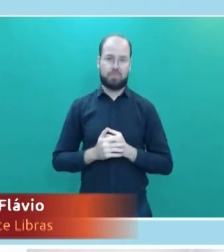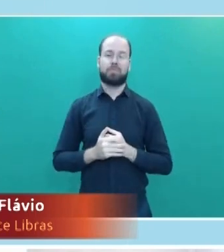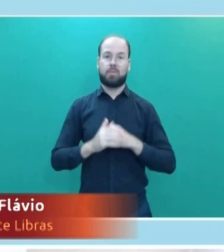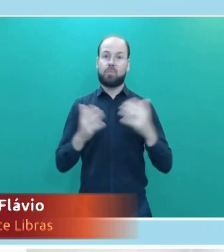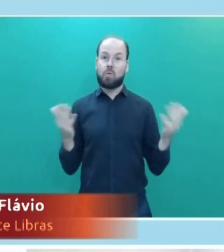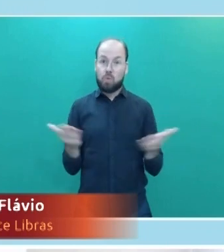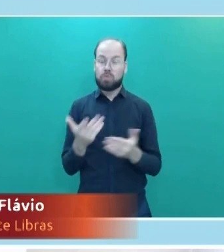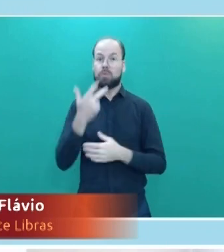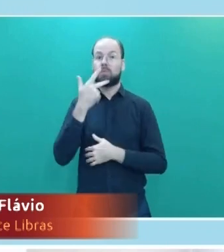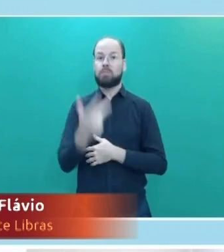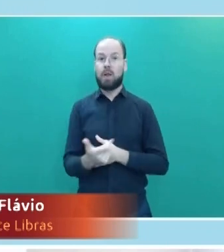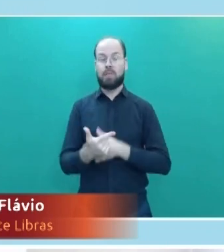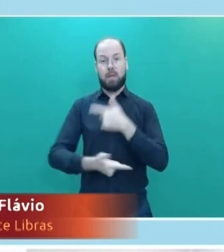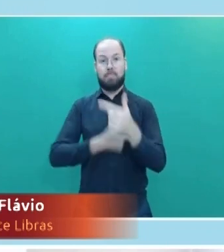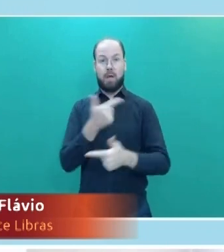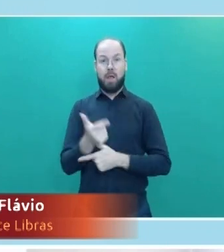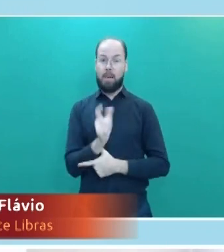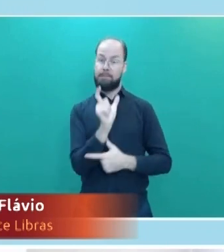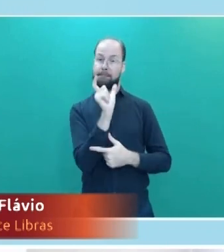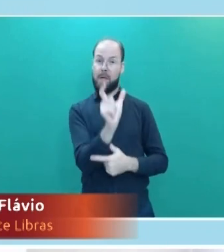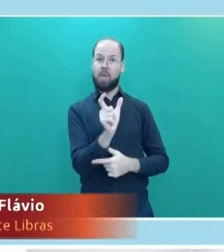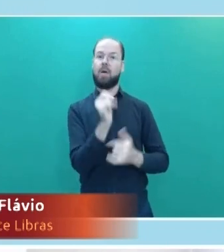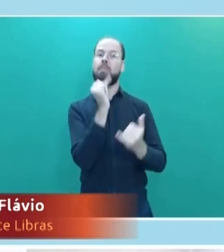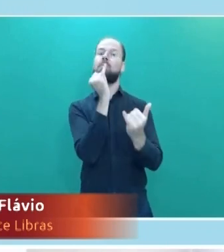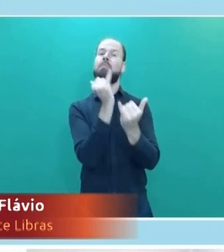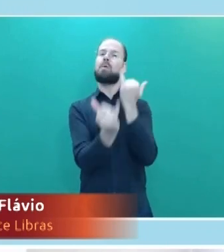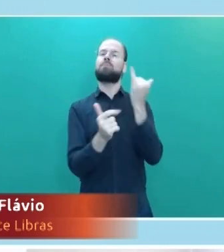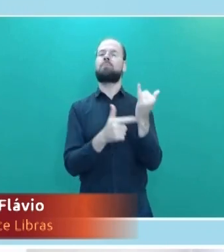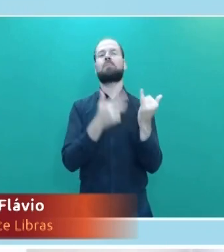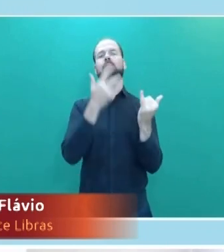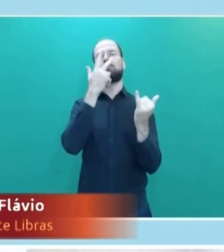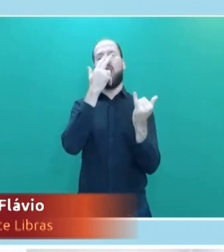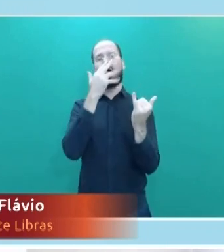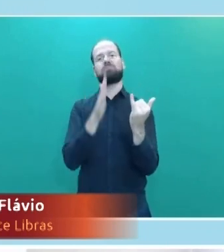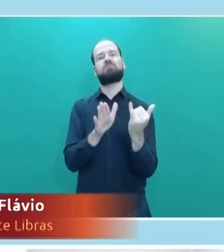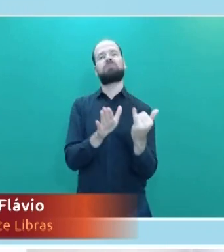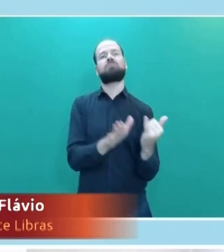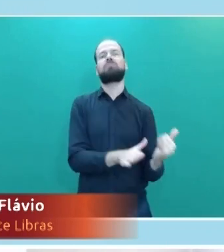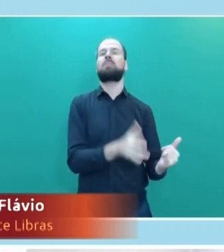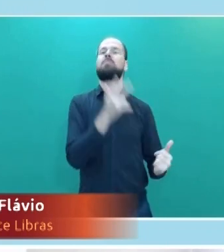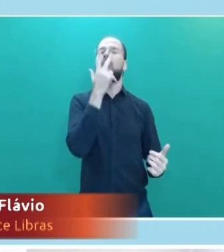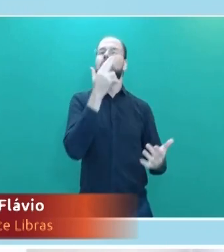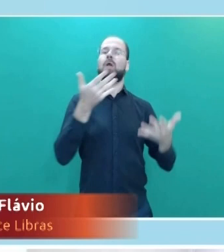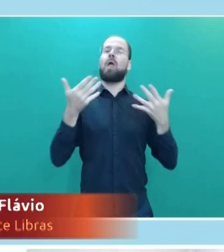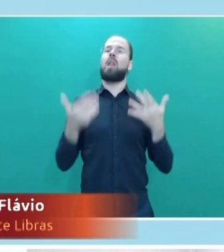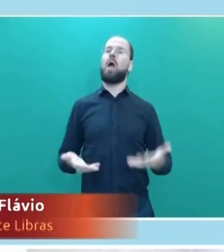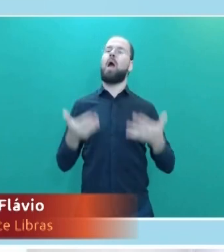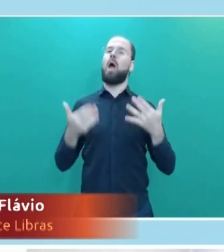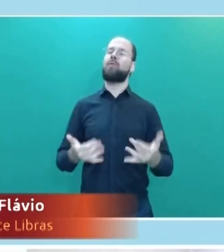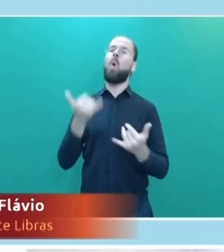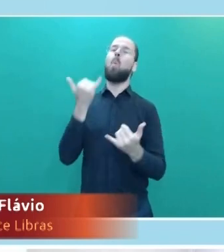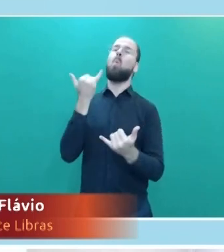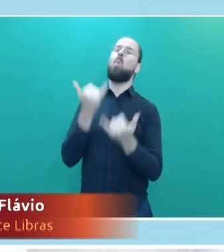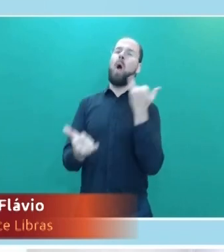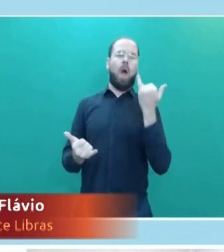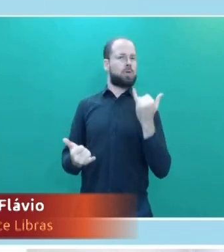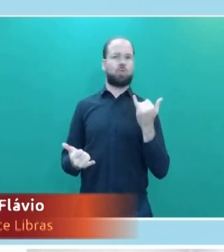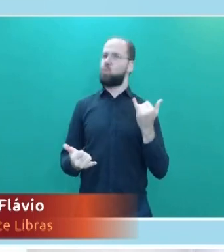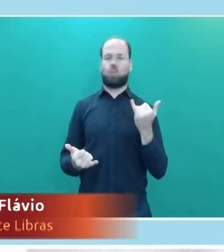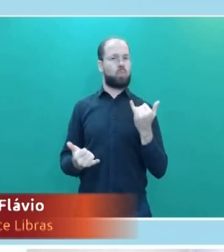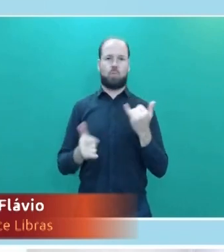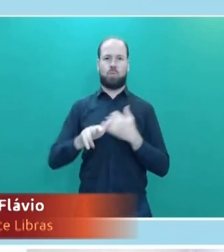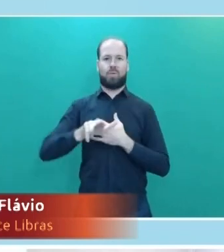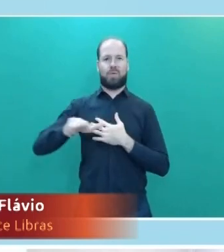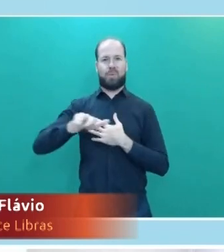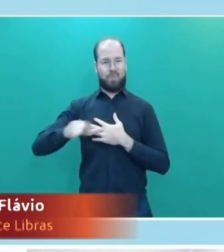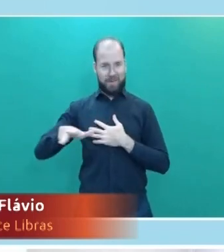esse adjetivo aparentemente diminutivo da gravidade, e considera que o trabalho escravo moderno é